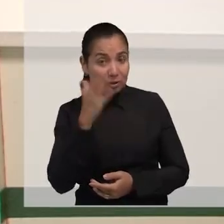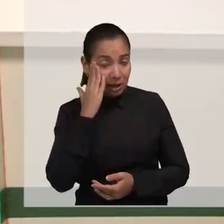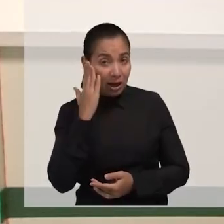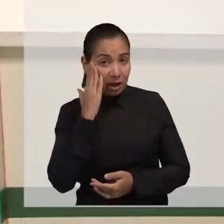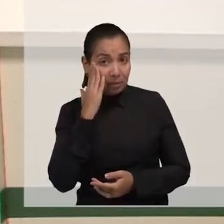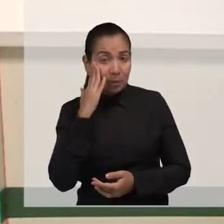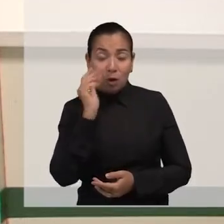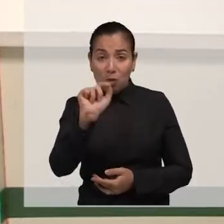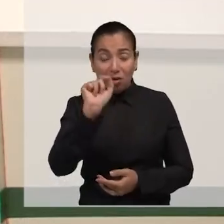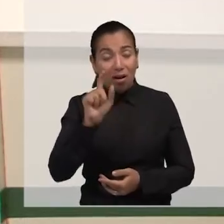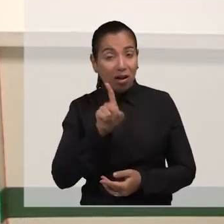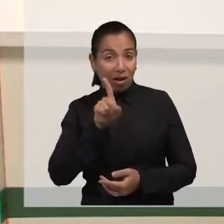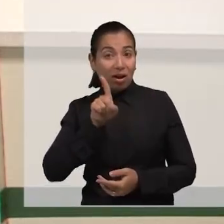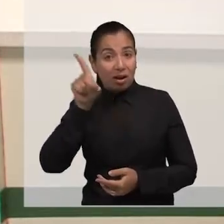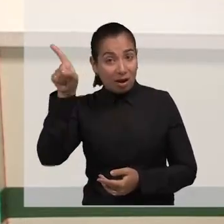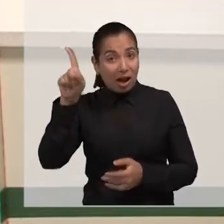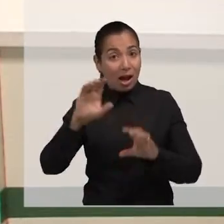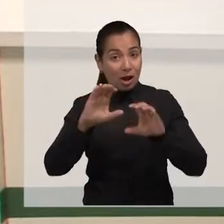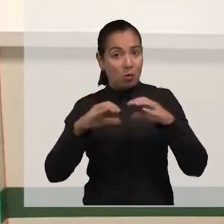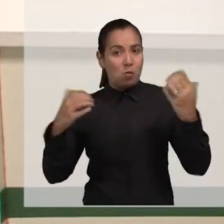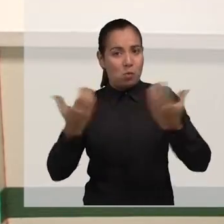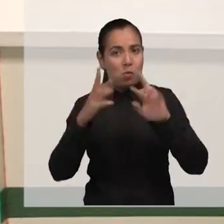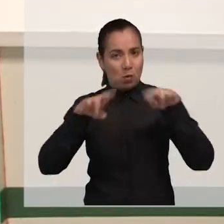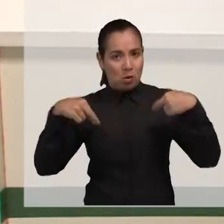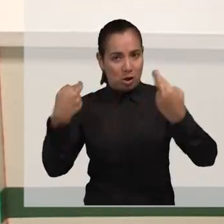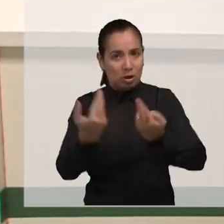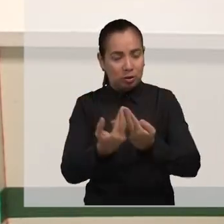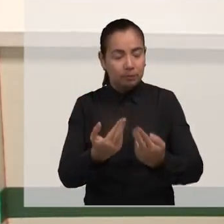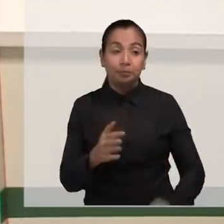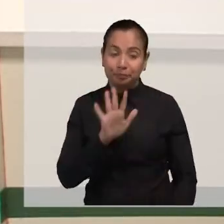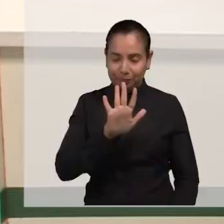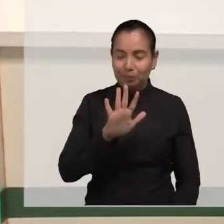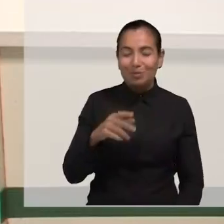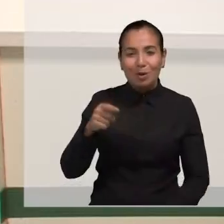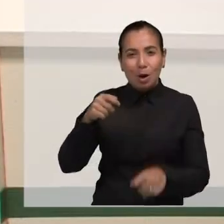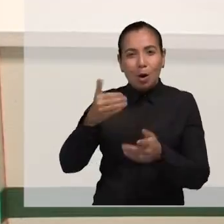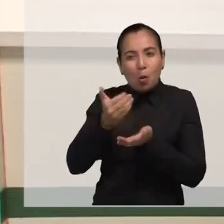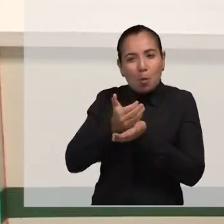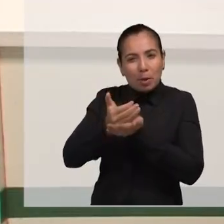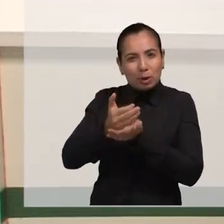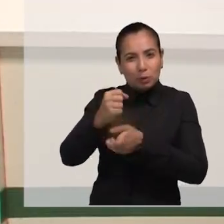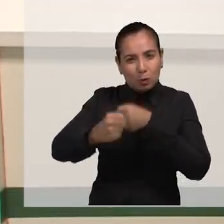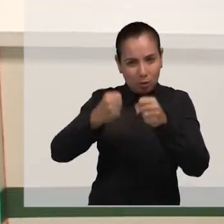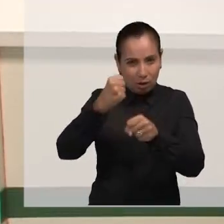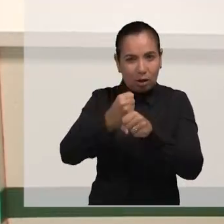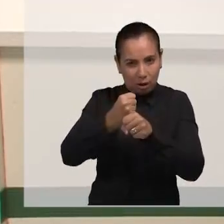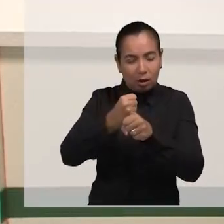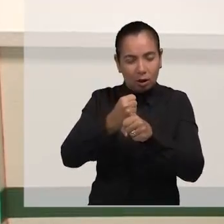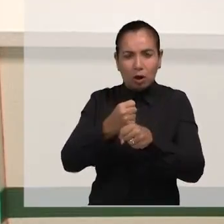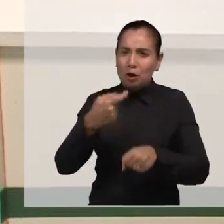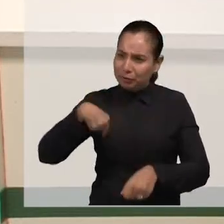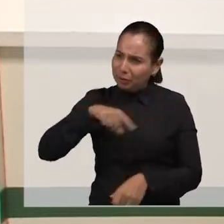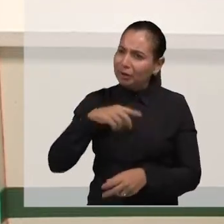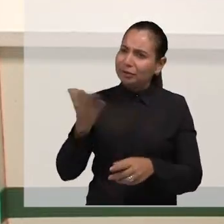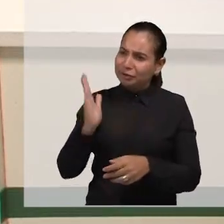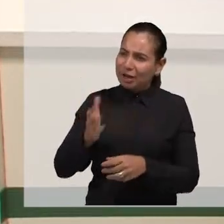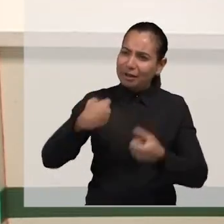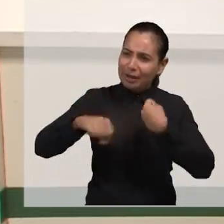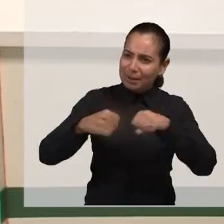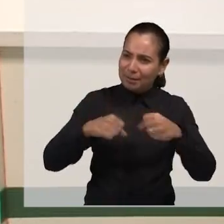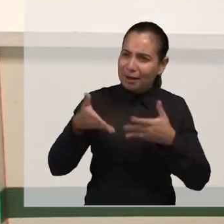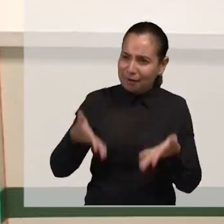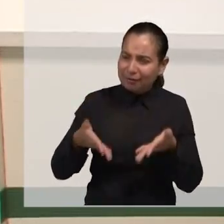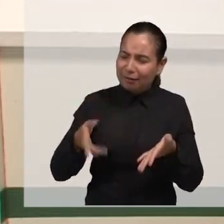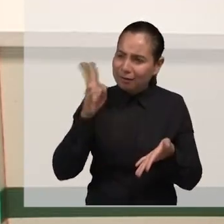o Bolsonaro... Foi na convenção. O Bolsonaro, no começo do ano, ele olhou, nós até debatemos isso aqui nesse programa e no